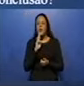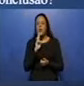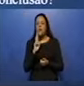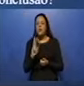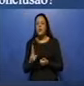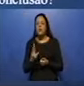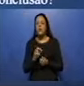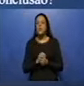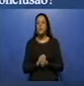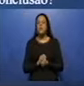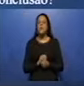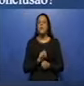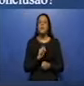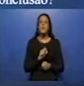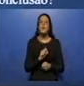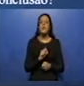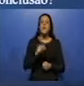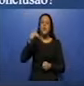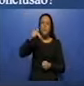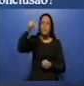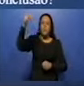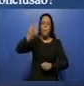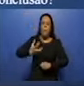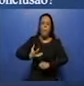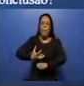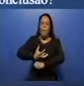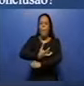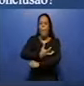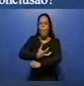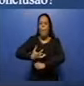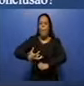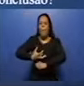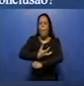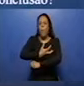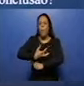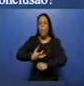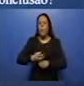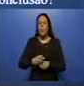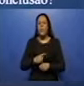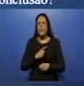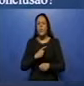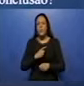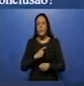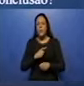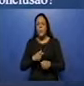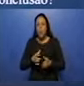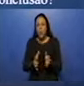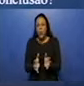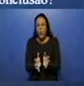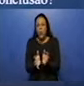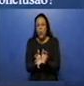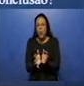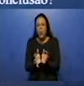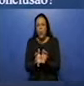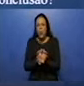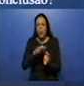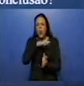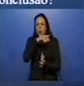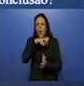que é no sertão nordestino, que se encontra aí a maior parte do rebanho de caprinos.